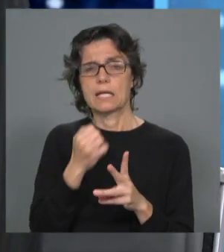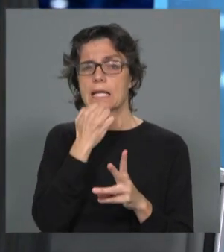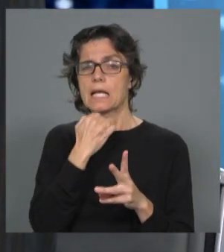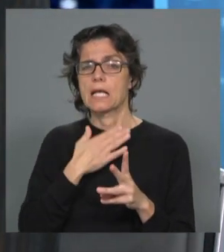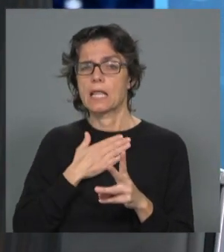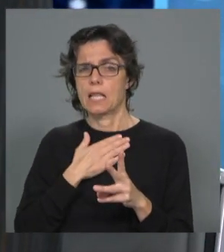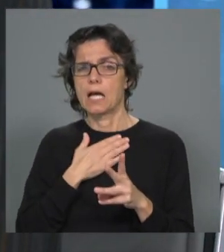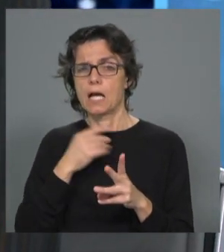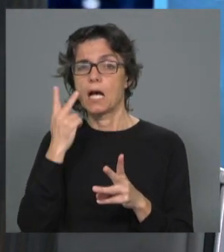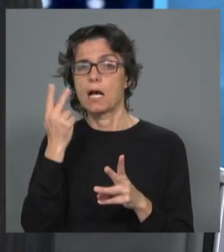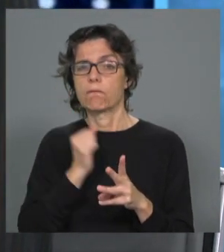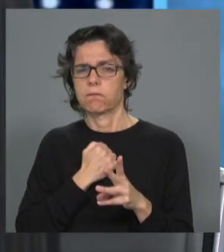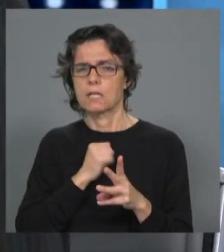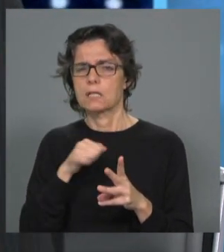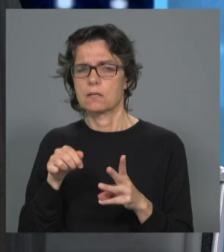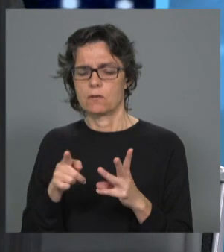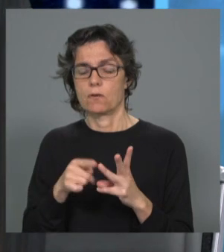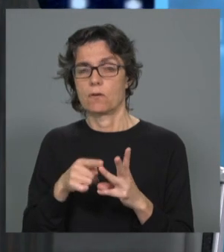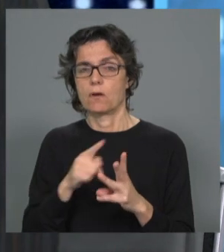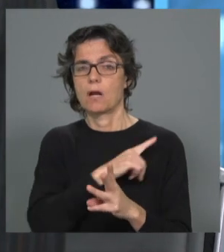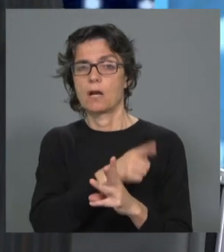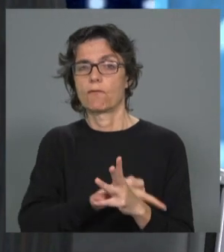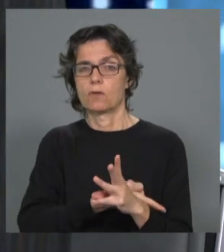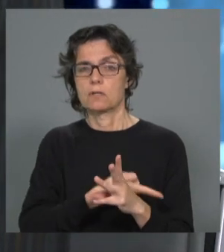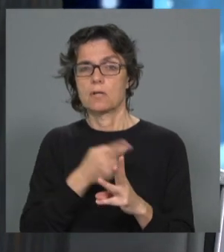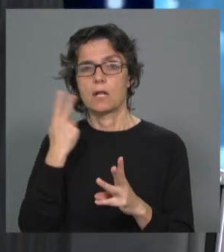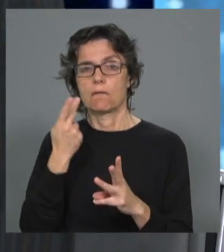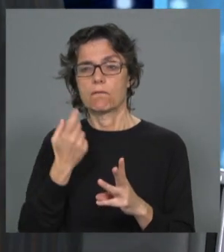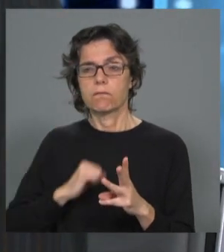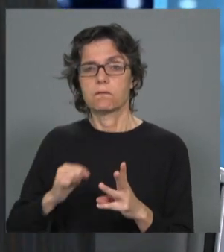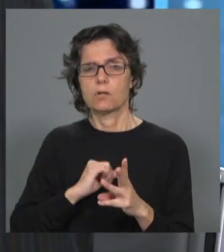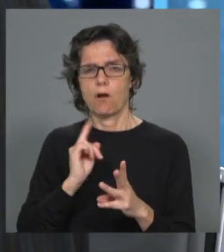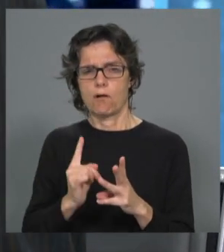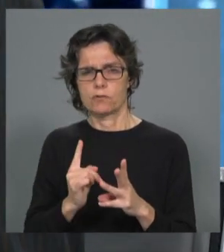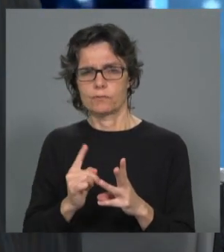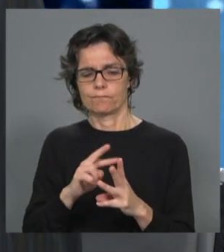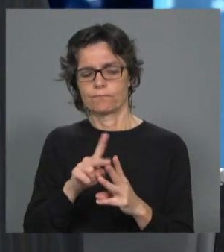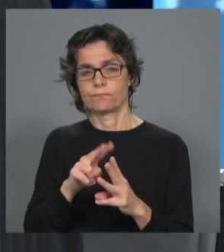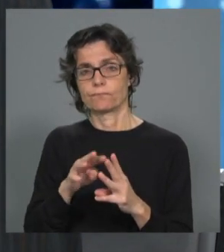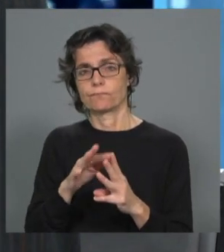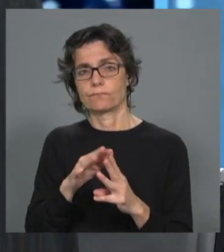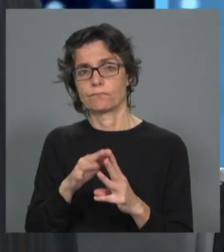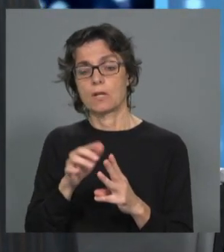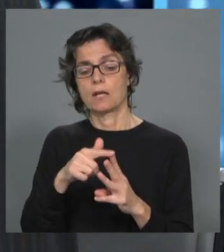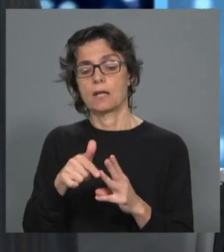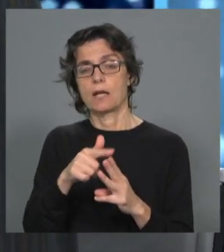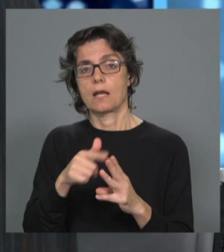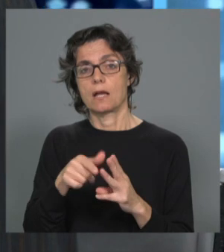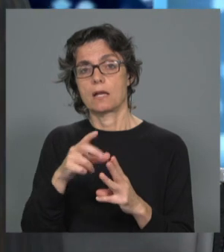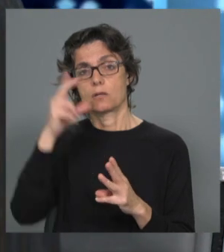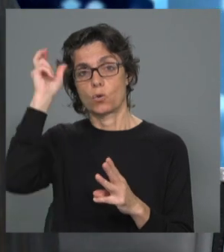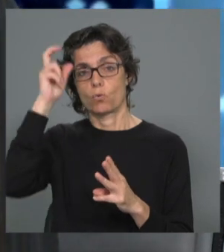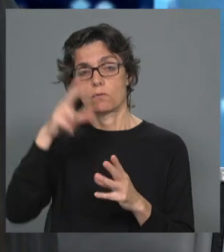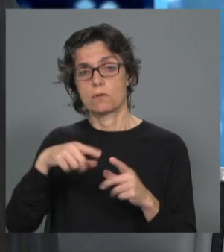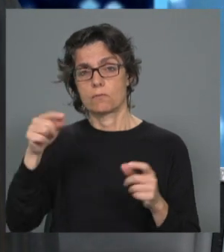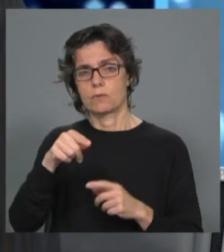nós conseguimos ter na vida e a força com que conseguimos viver a vida. Eu acho que este pensamento, este conceito, acho